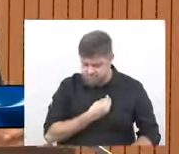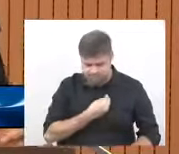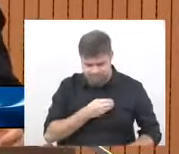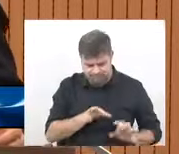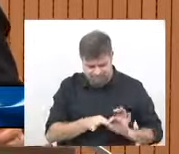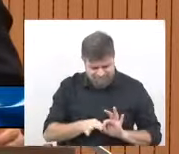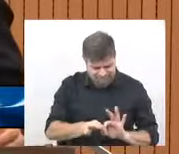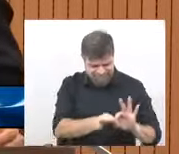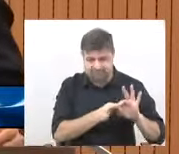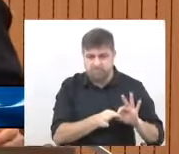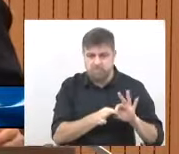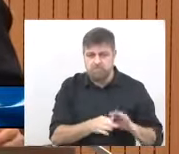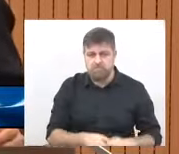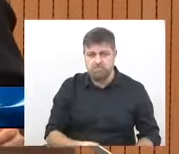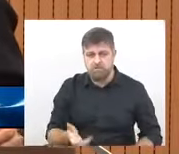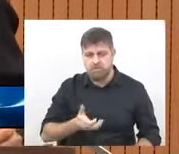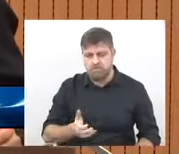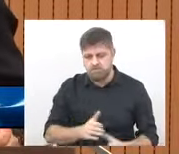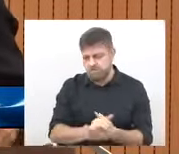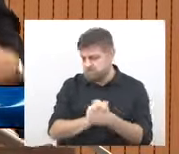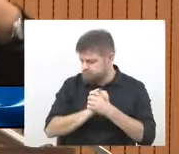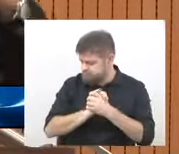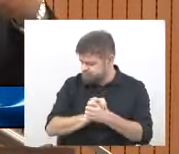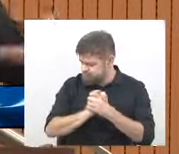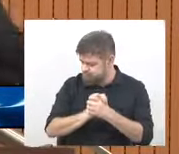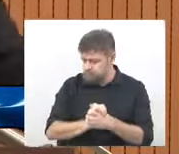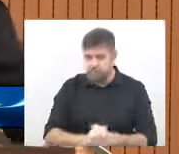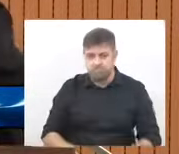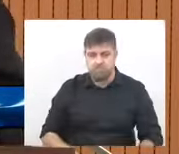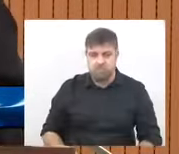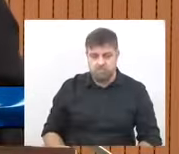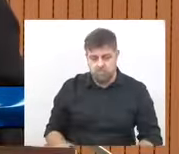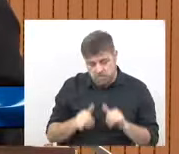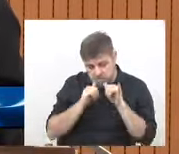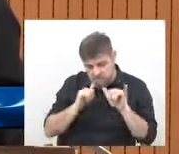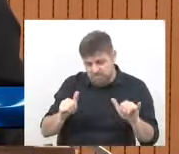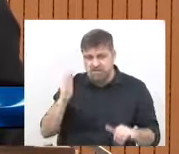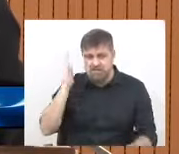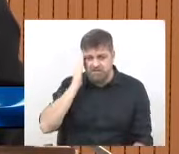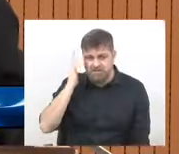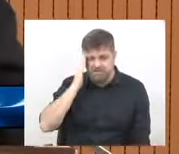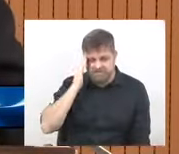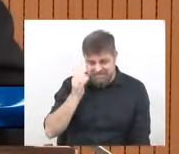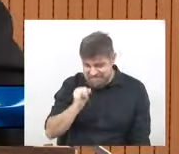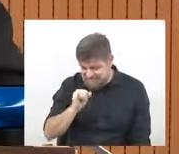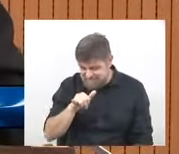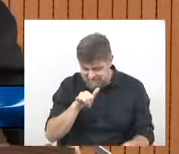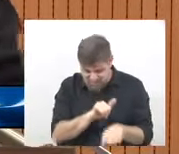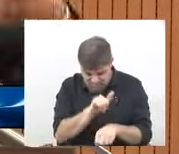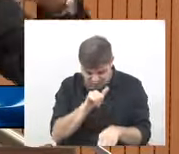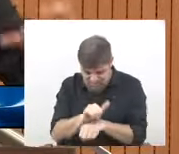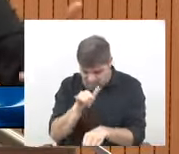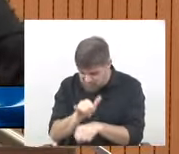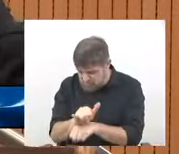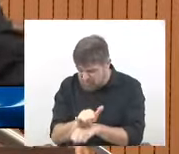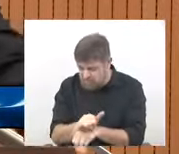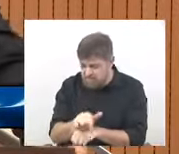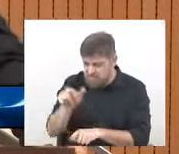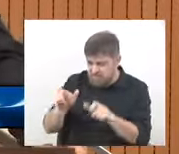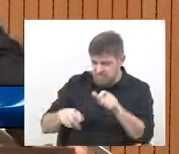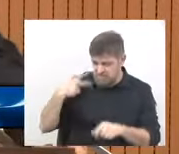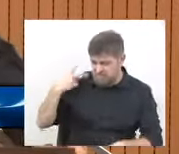eu reconheço que sem a participação tão efetiva